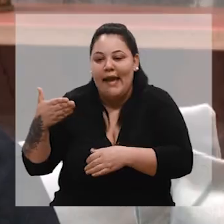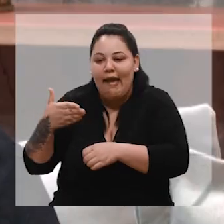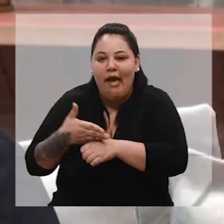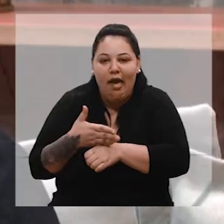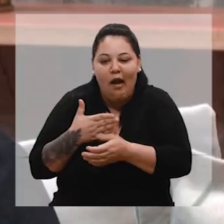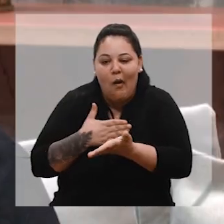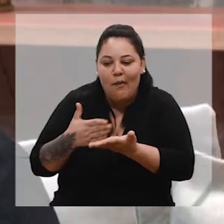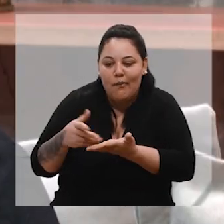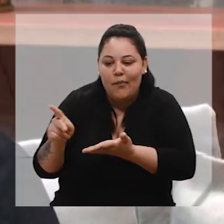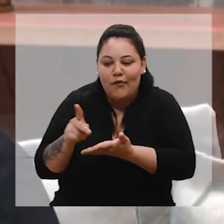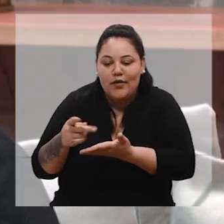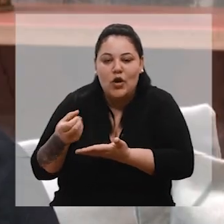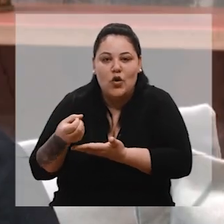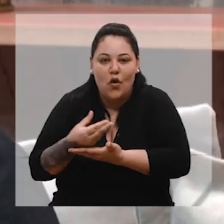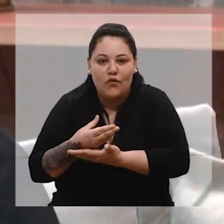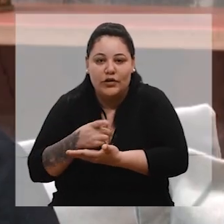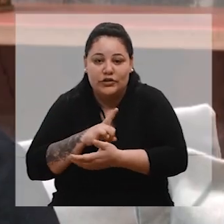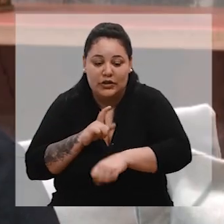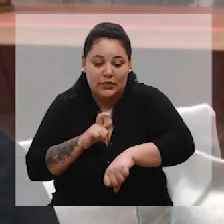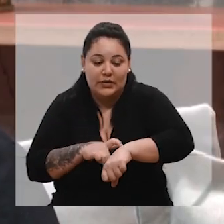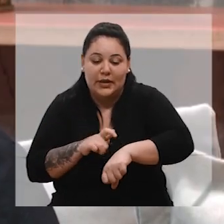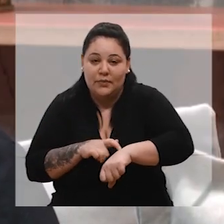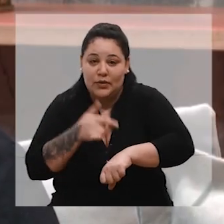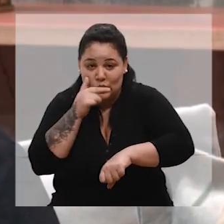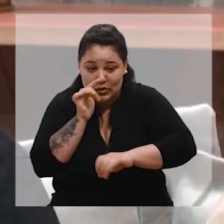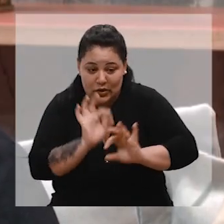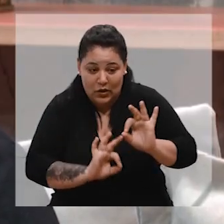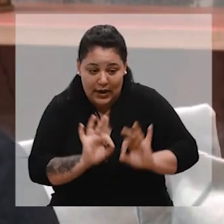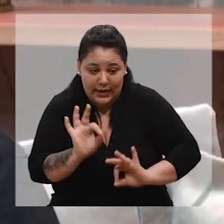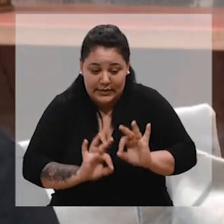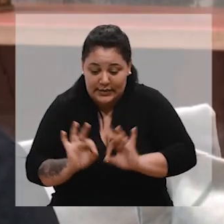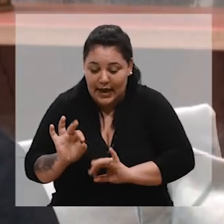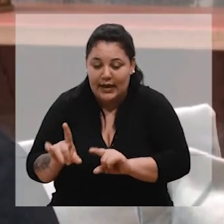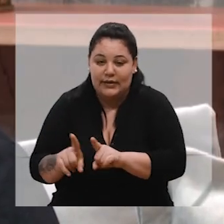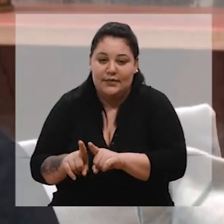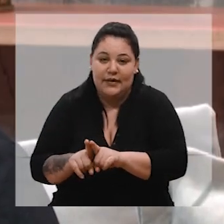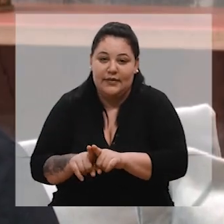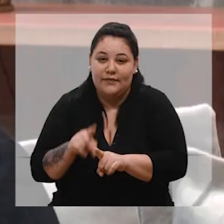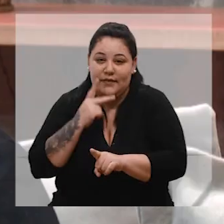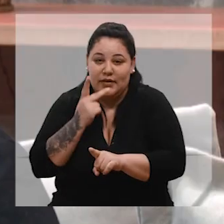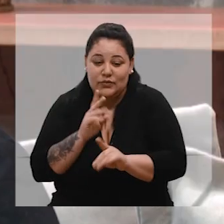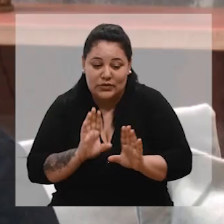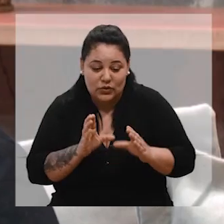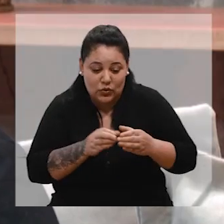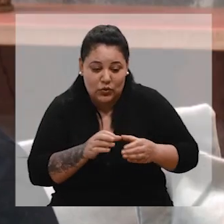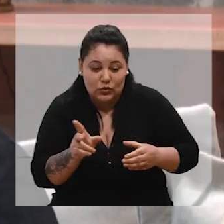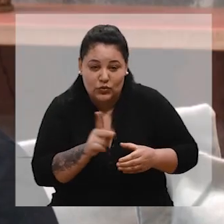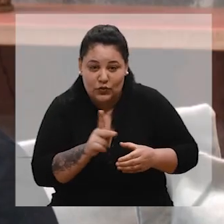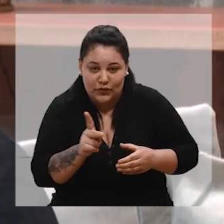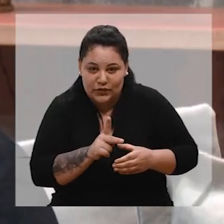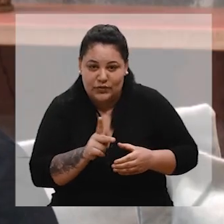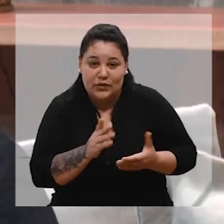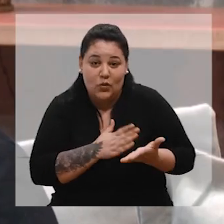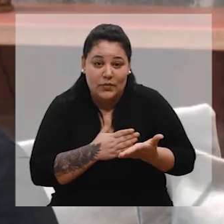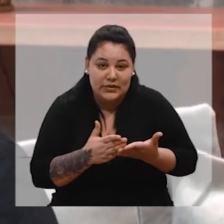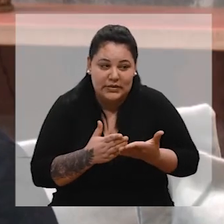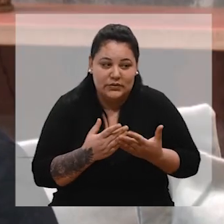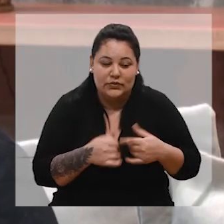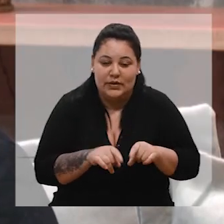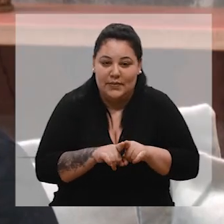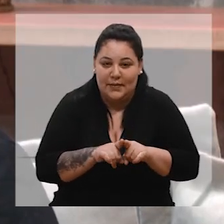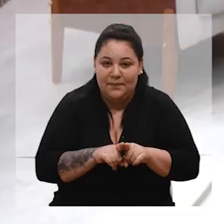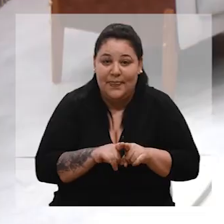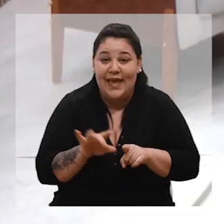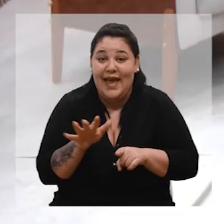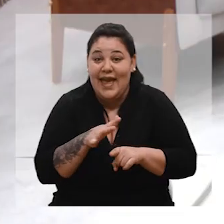chegando gente nova e a gente tem esse tempo para se ambientar um pouco, né? Com esse corpo de professores que vem